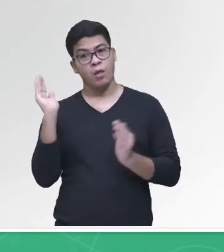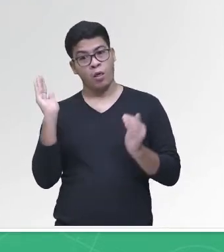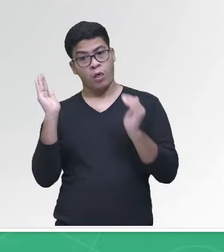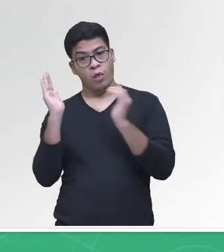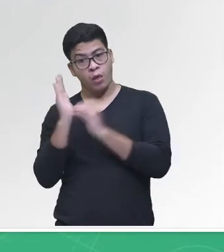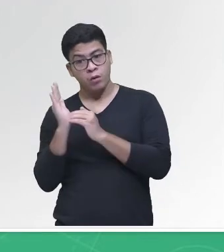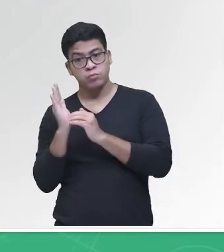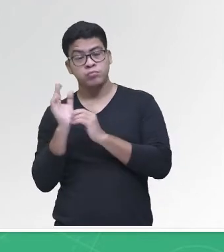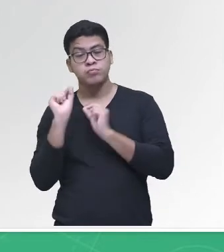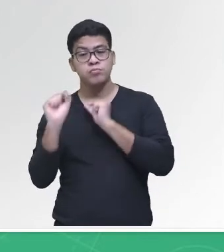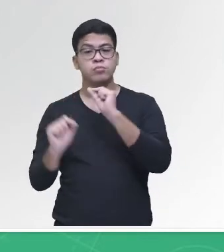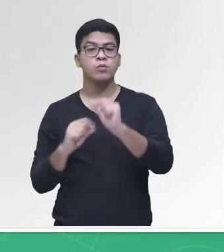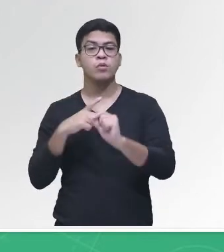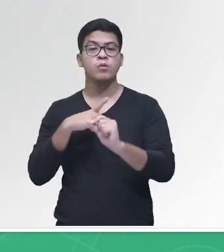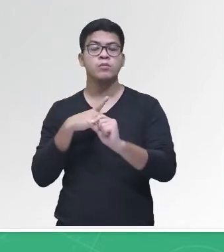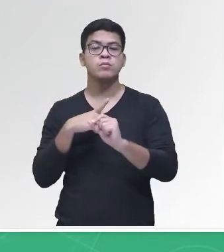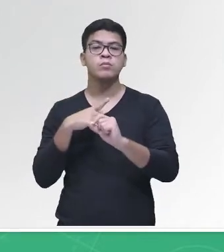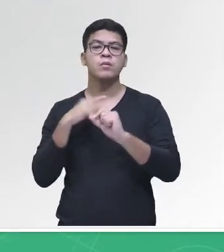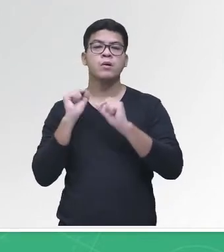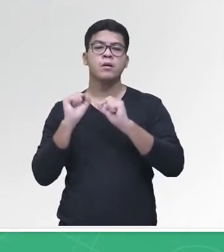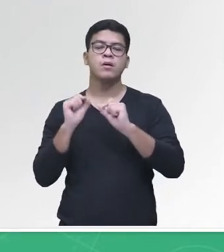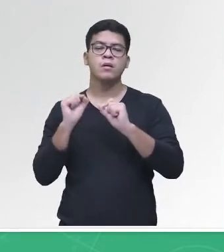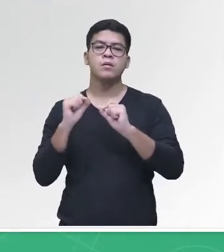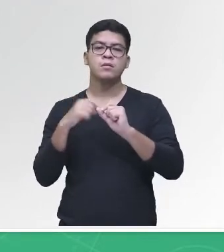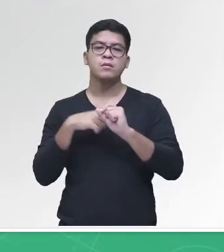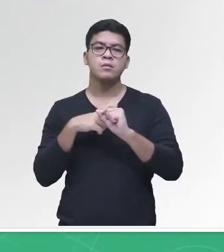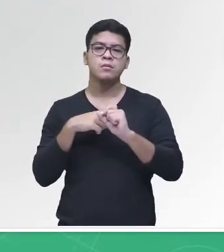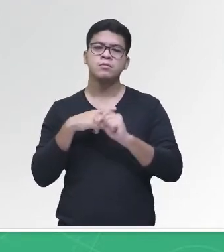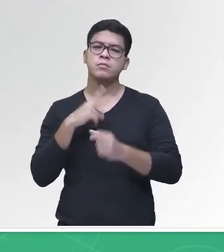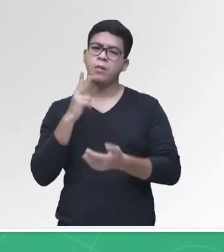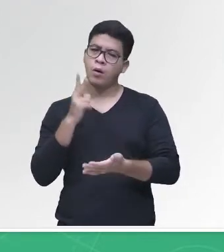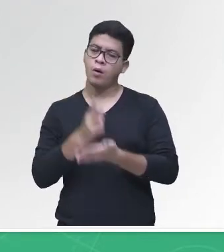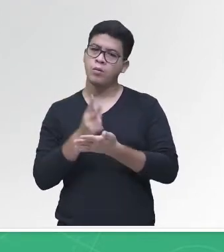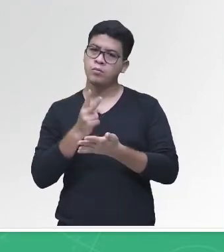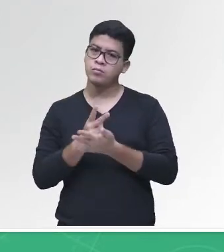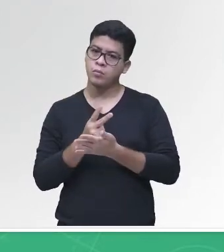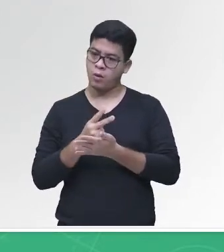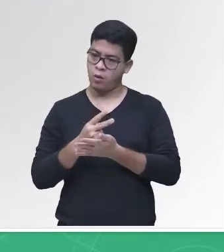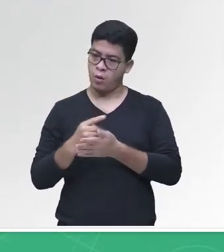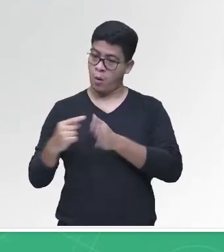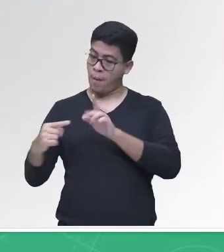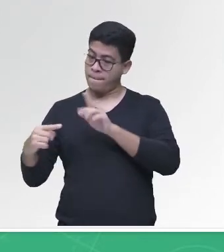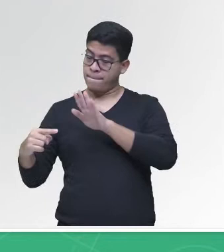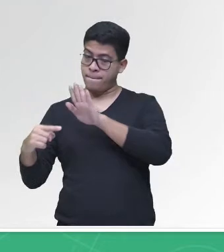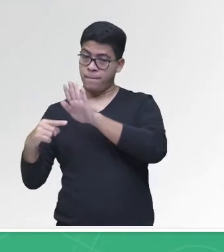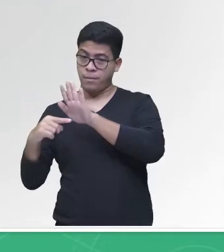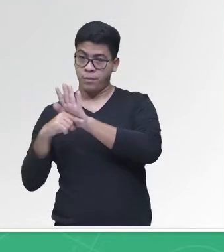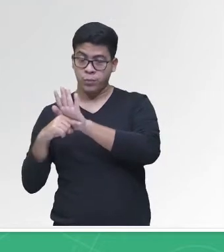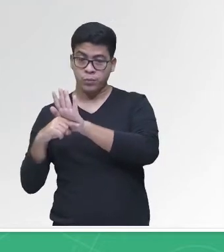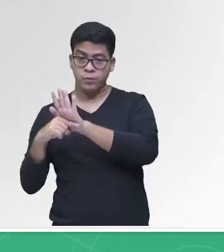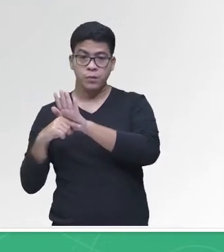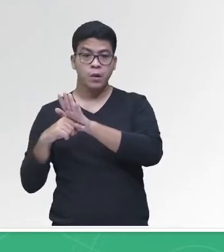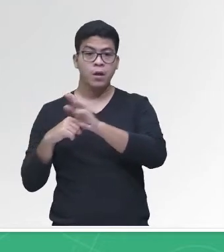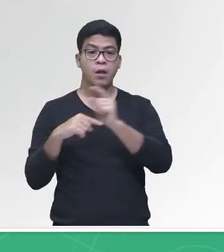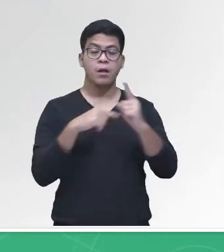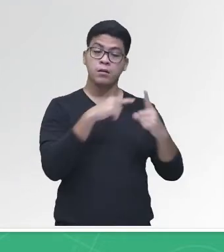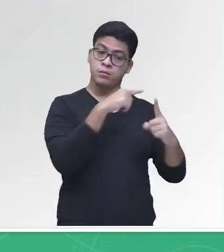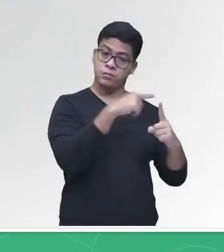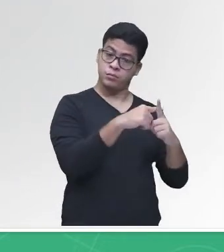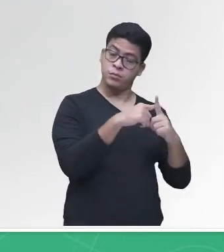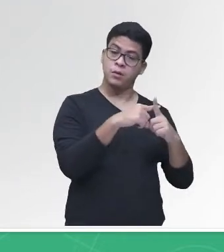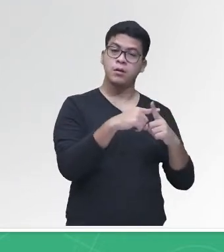processo de eletrização, nós teremos sinais opostos e de mesmo módulo, ou